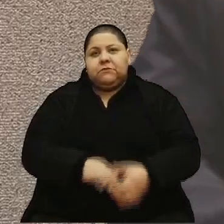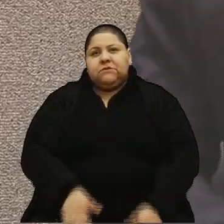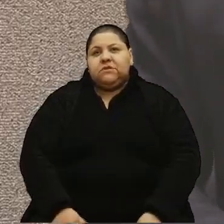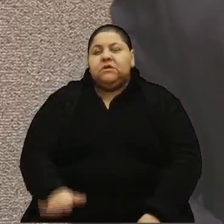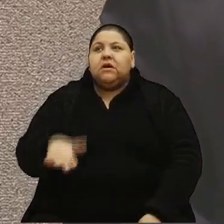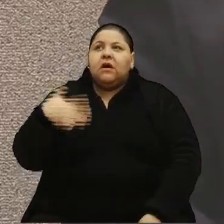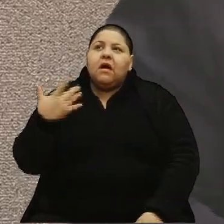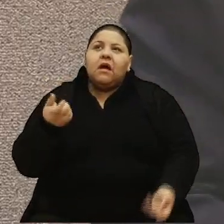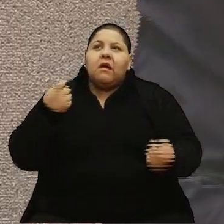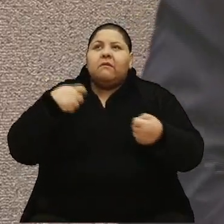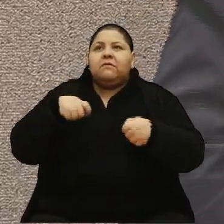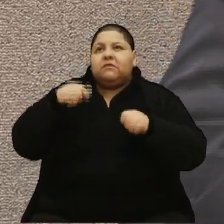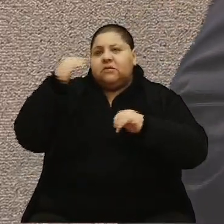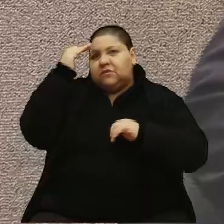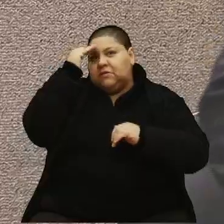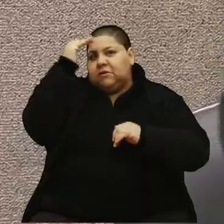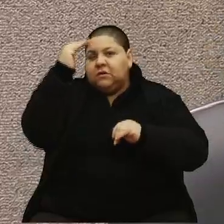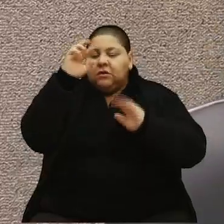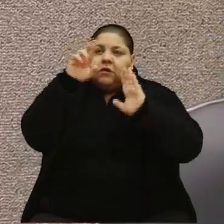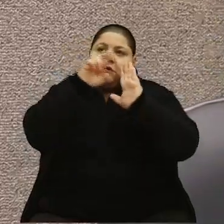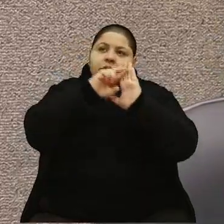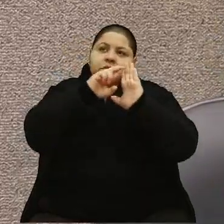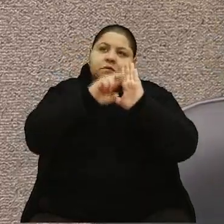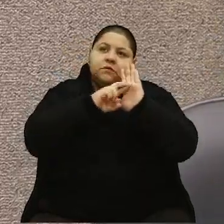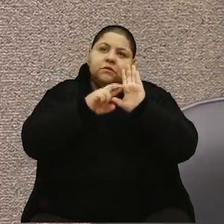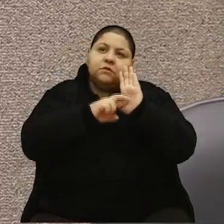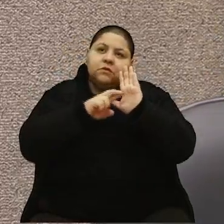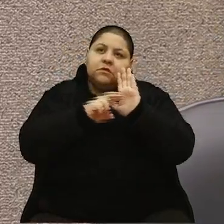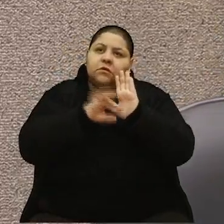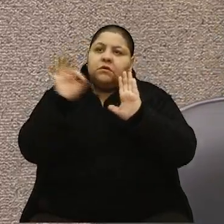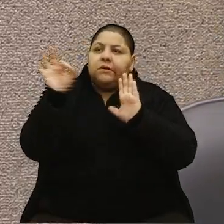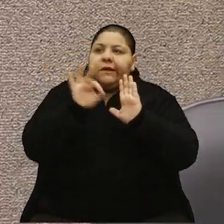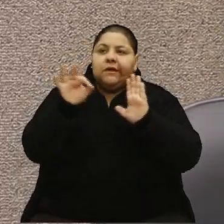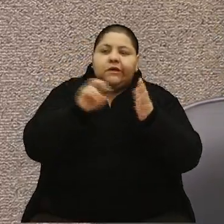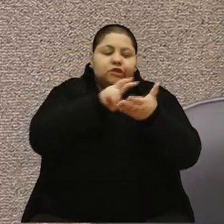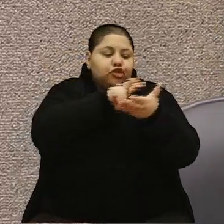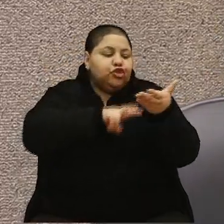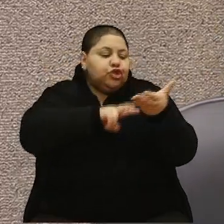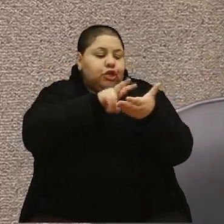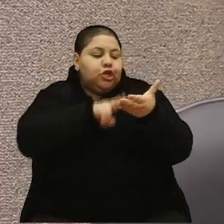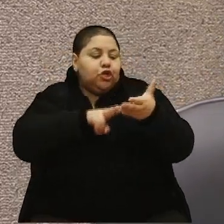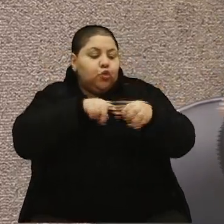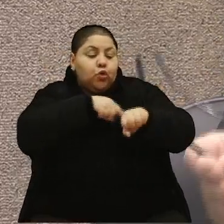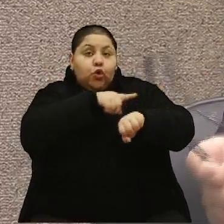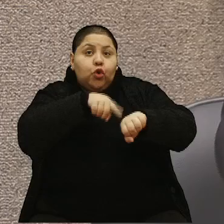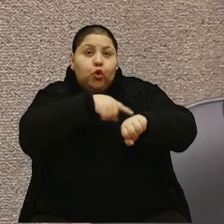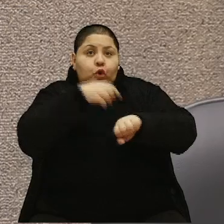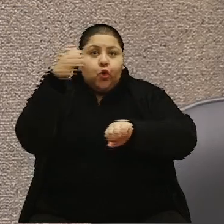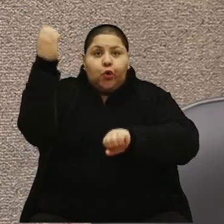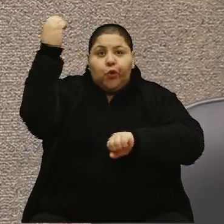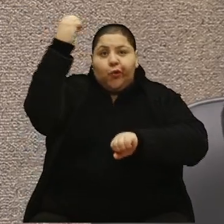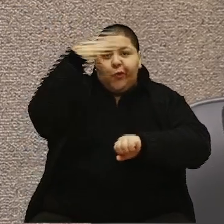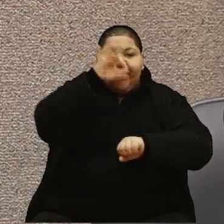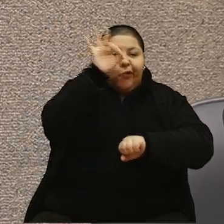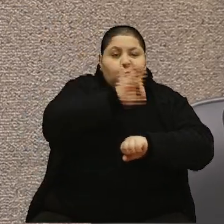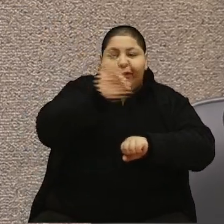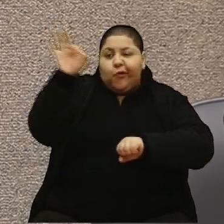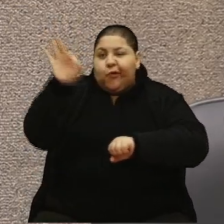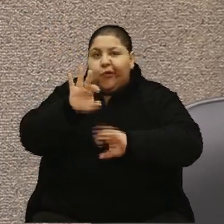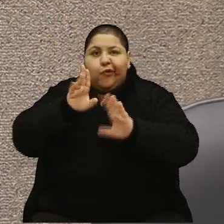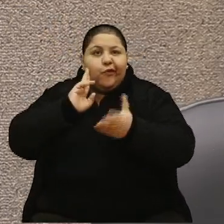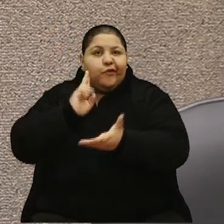mas precisa respeitar as normas, as estimativas de leituras, estimativa aqui, estimativa ali.